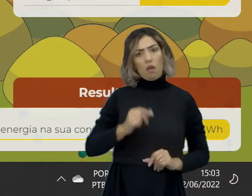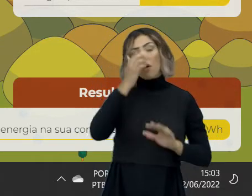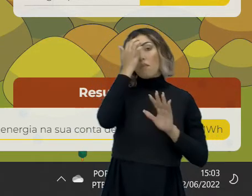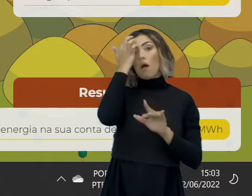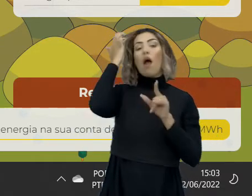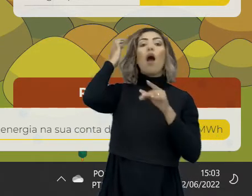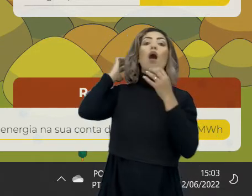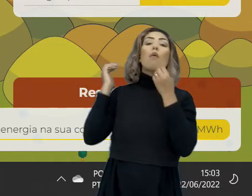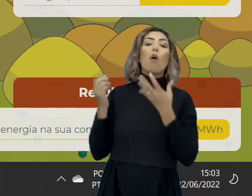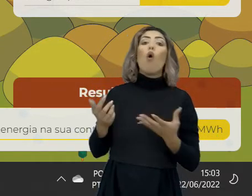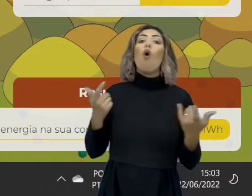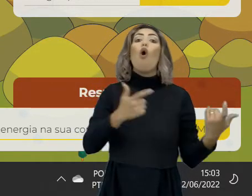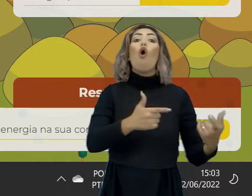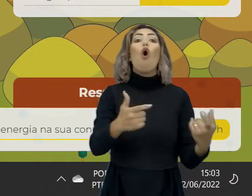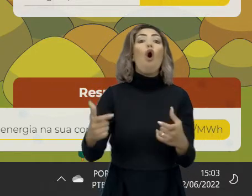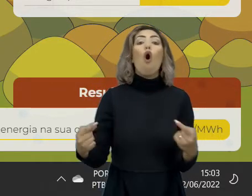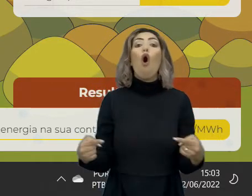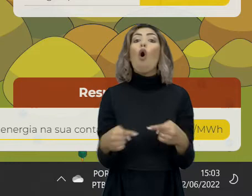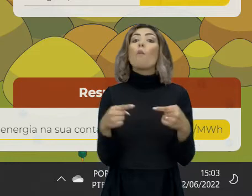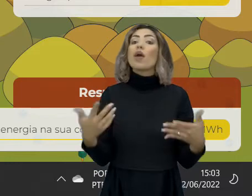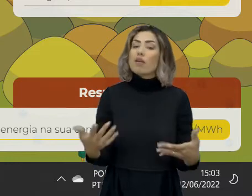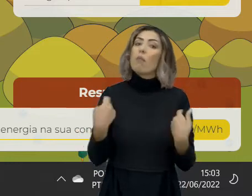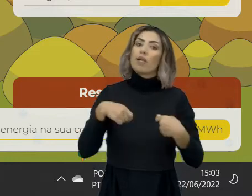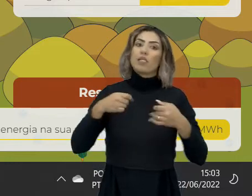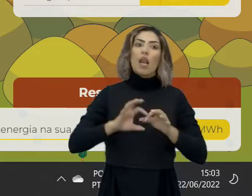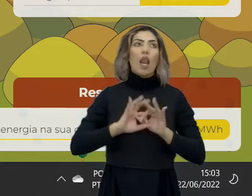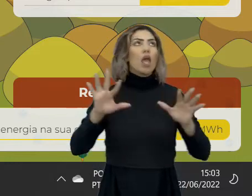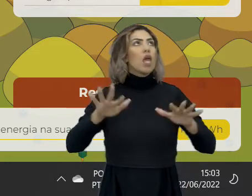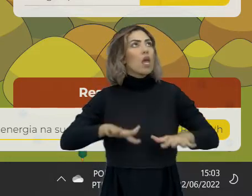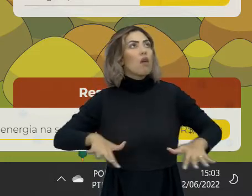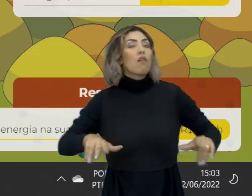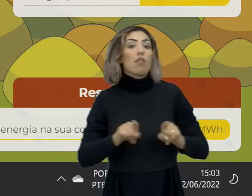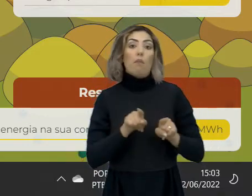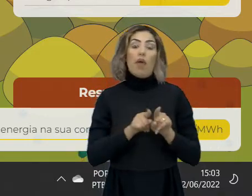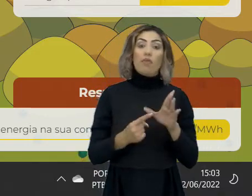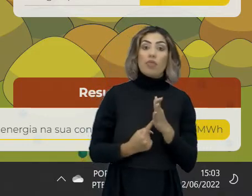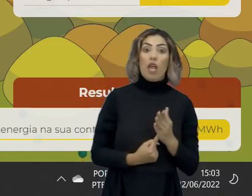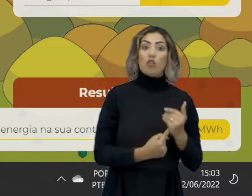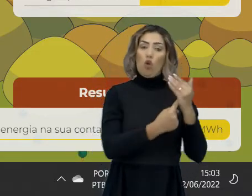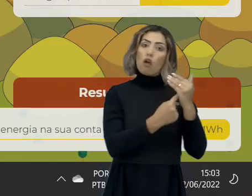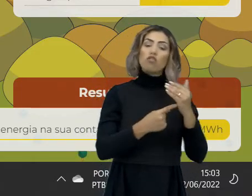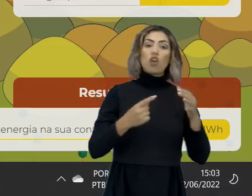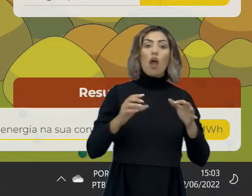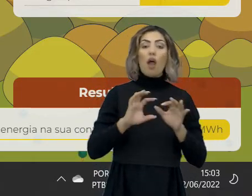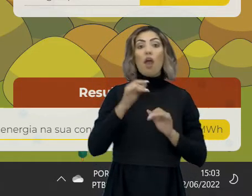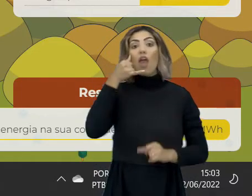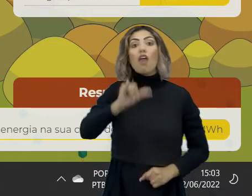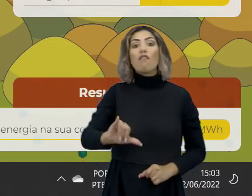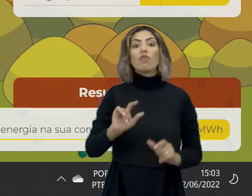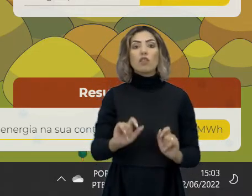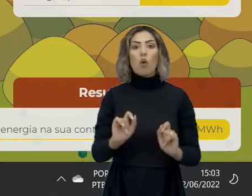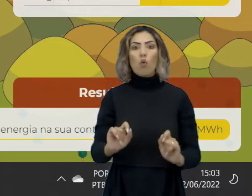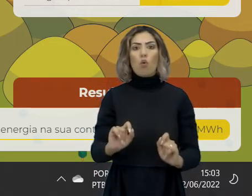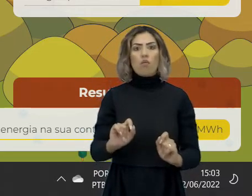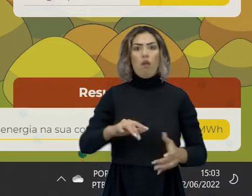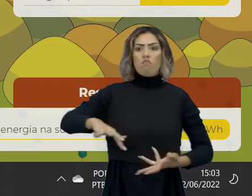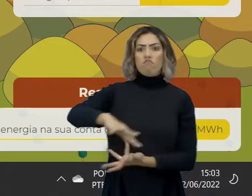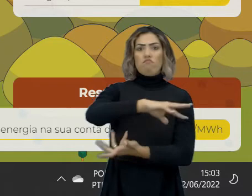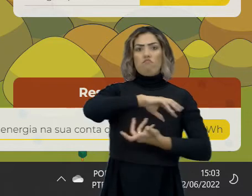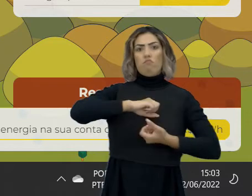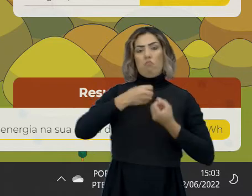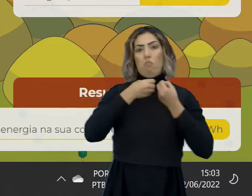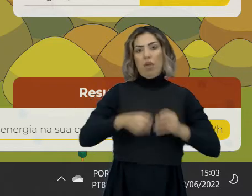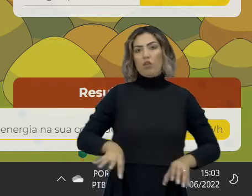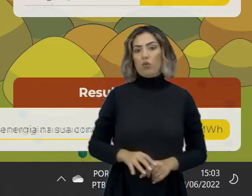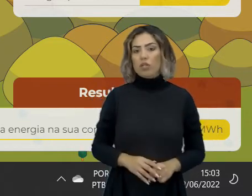grande de onde colocar, é isso? Isso. Pra poder não... precisa de uma tecnologia melhor, para você não atrapalhar aí o ecossistema e tudo mais. Tá, vamos